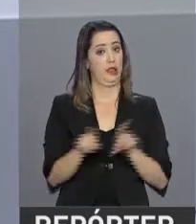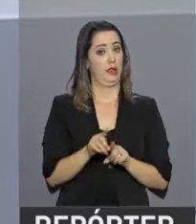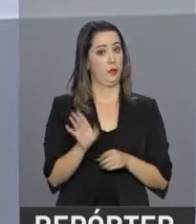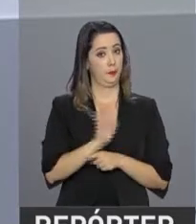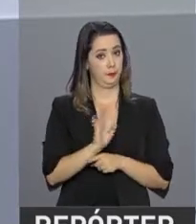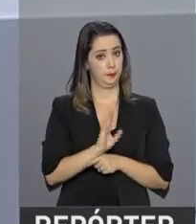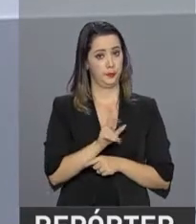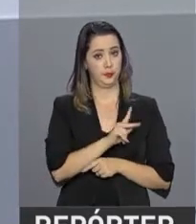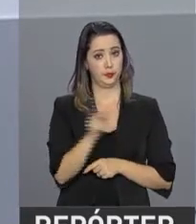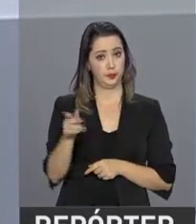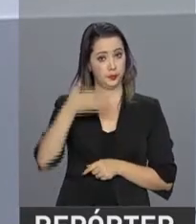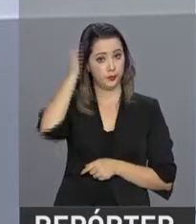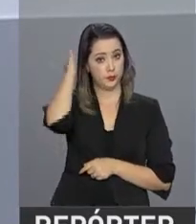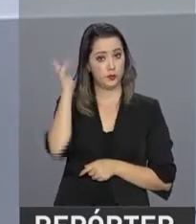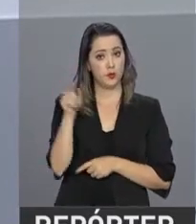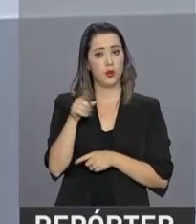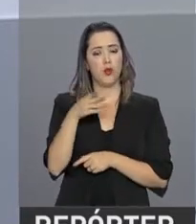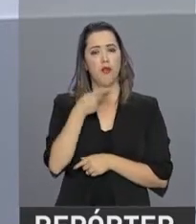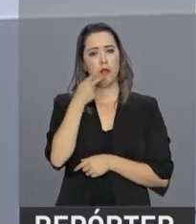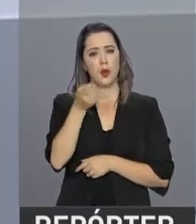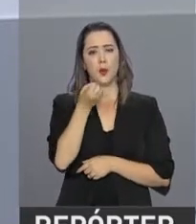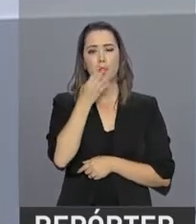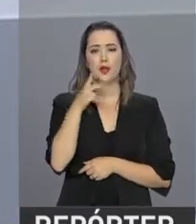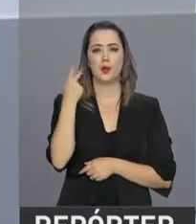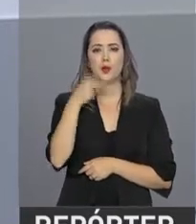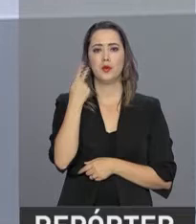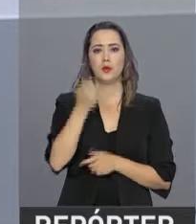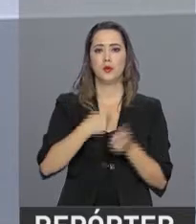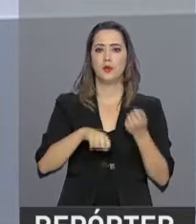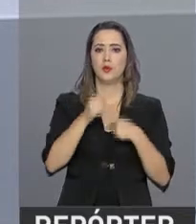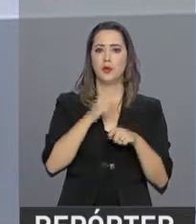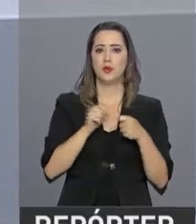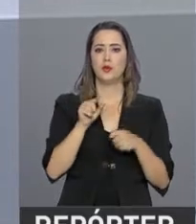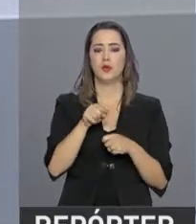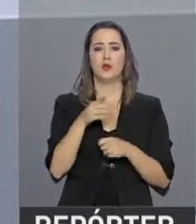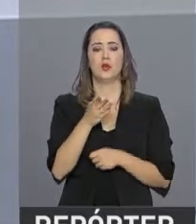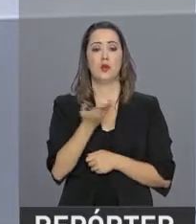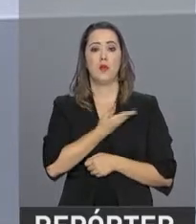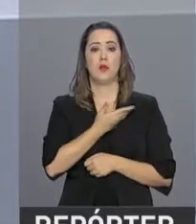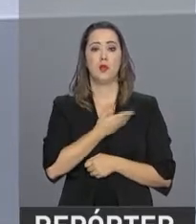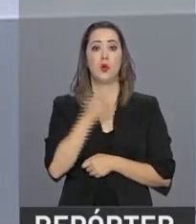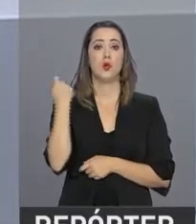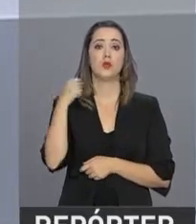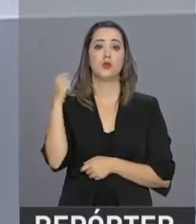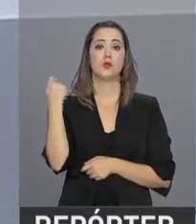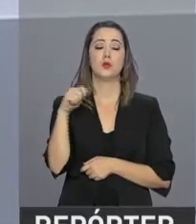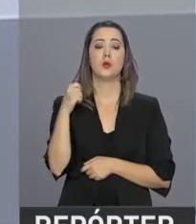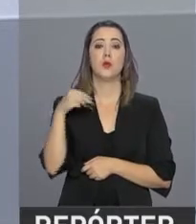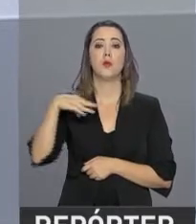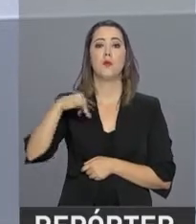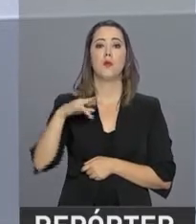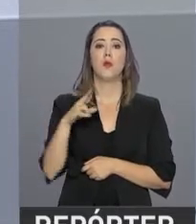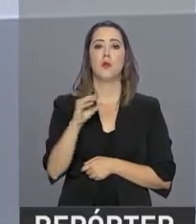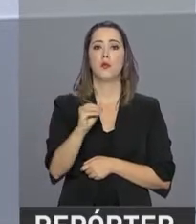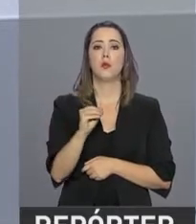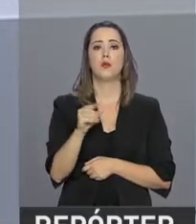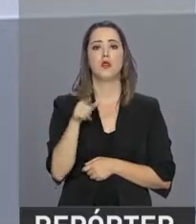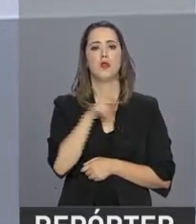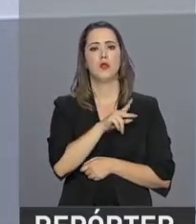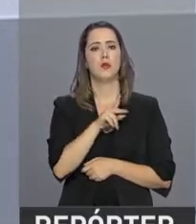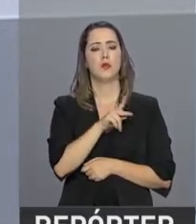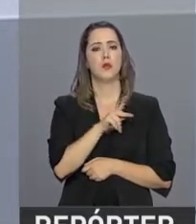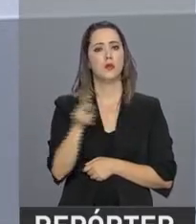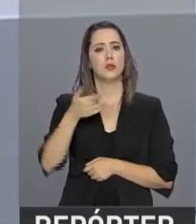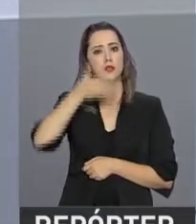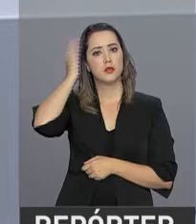redes sociais, o presidente Michel Temer elogiou a política econômica do seu colega argentino, o presidente Maurício Macri.